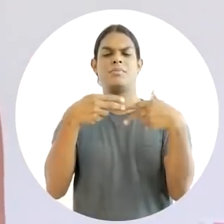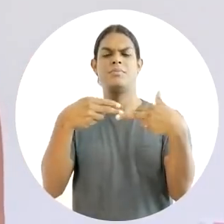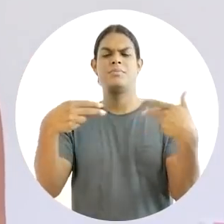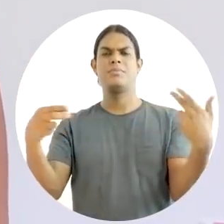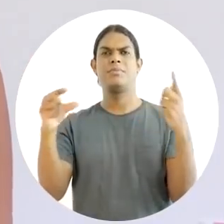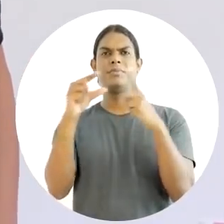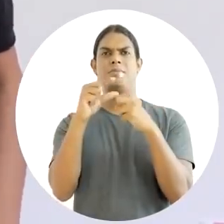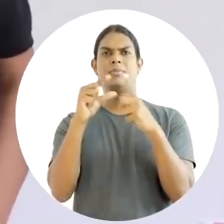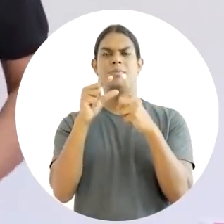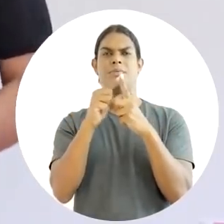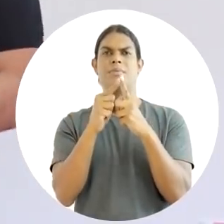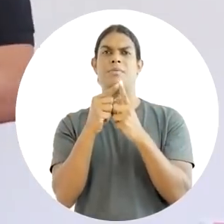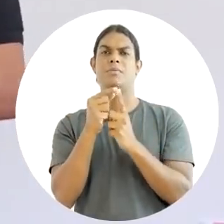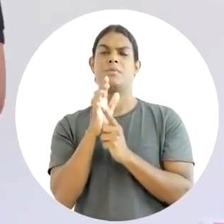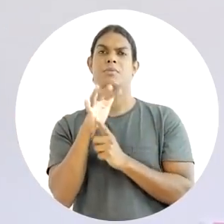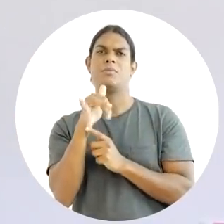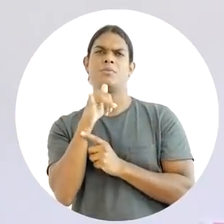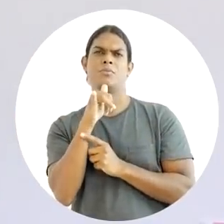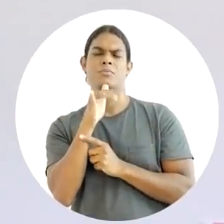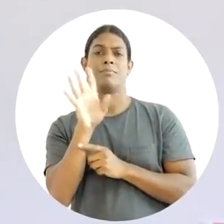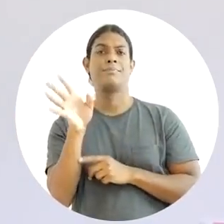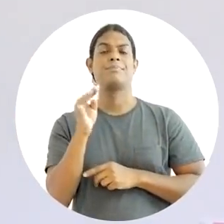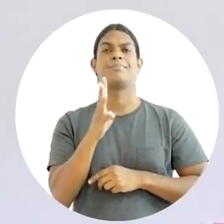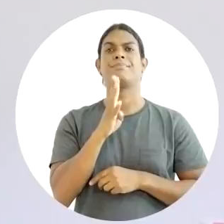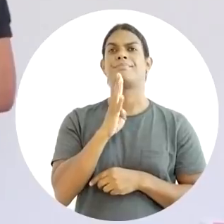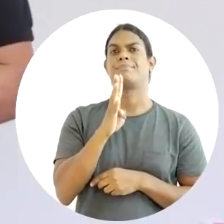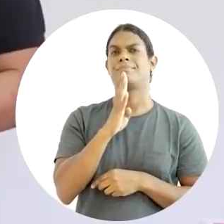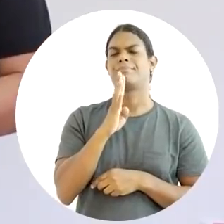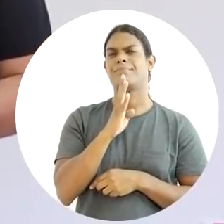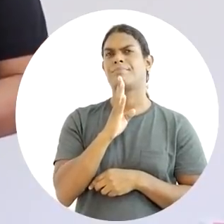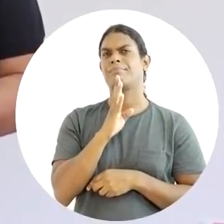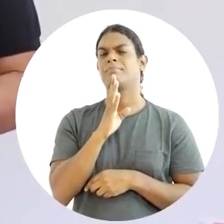que a gente tem, por exemplo,